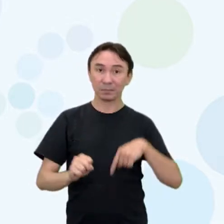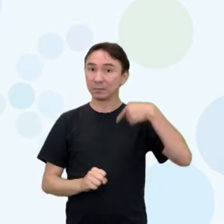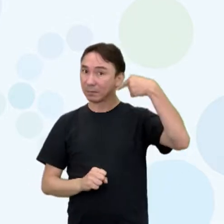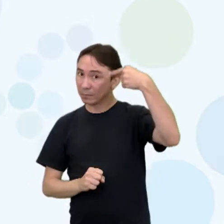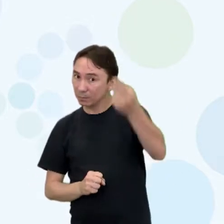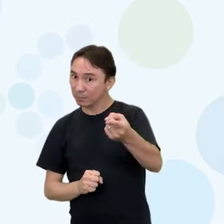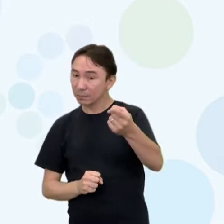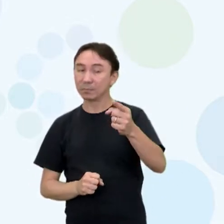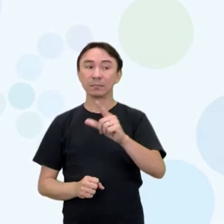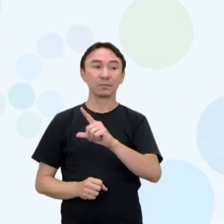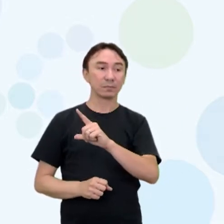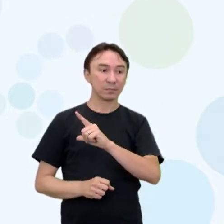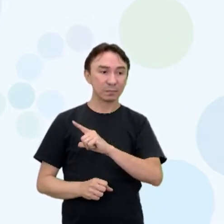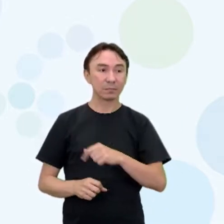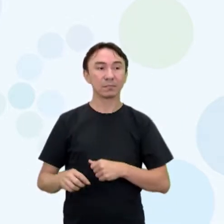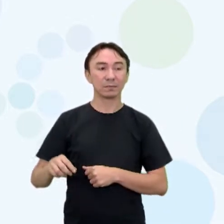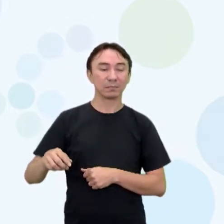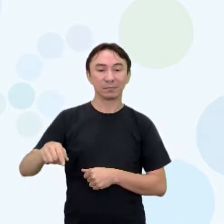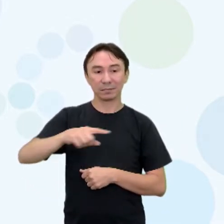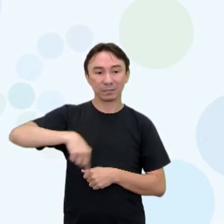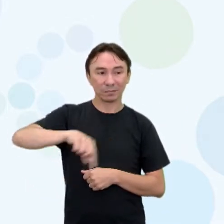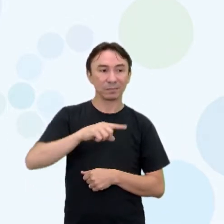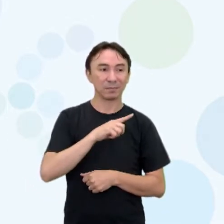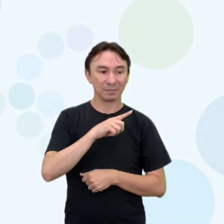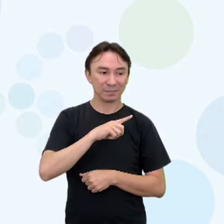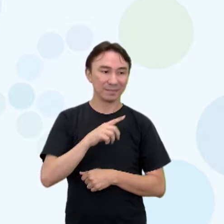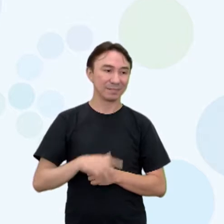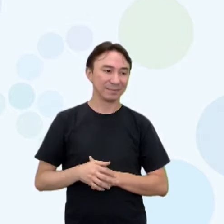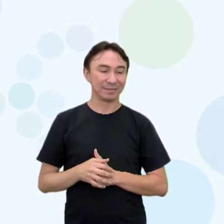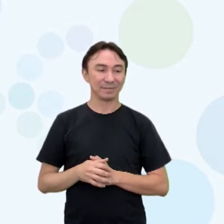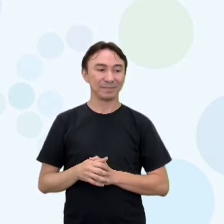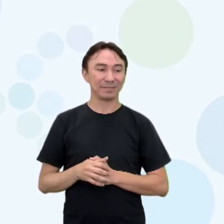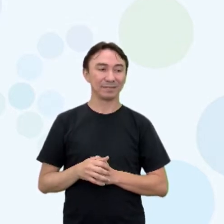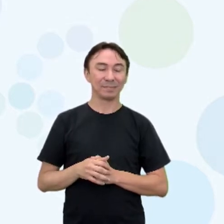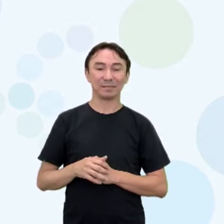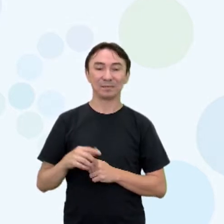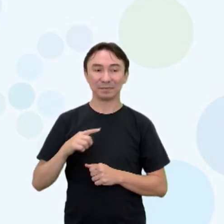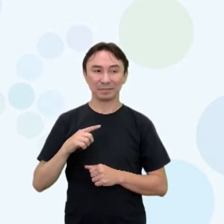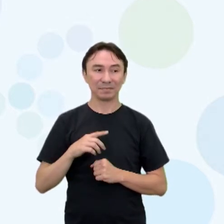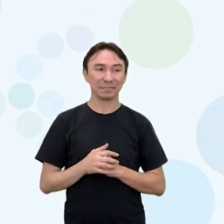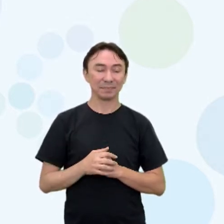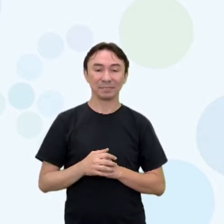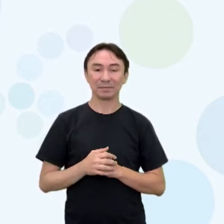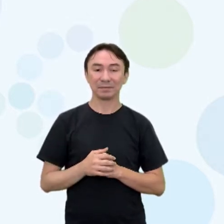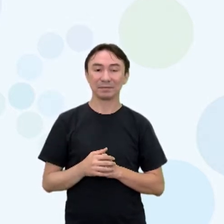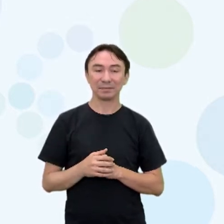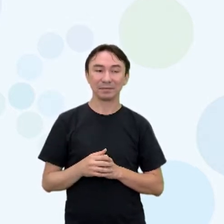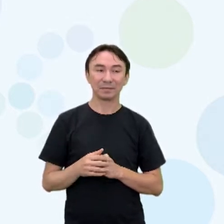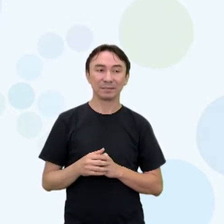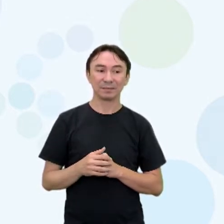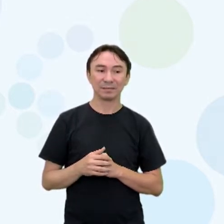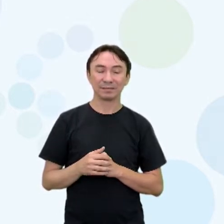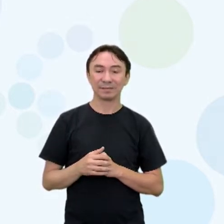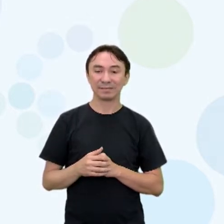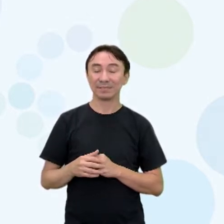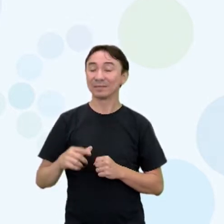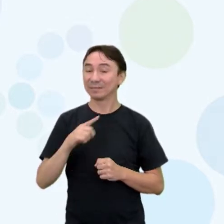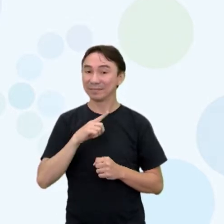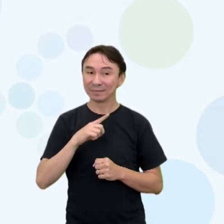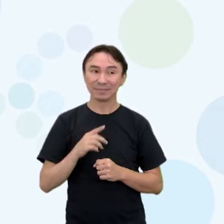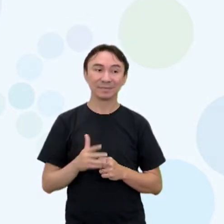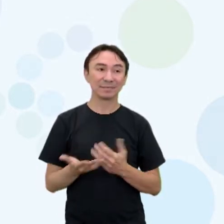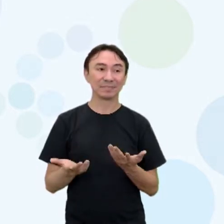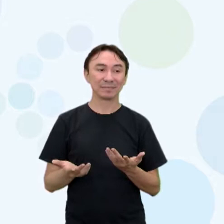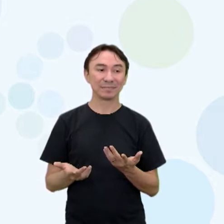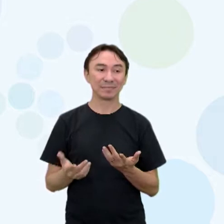vamos começar outro módulo, tudo bem? Mas é essa a ideia. Quais são os componentes curriculares